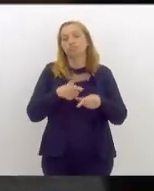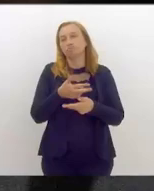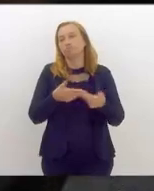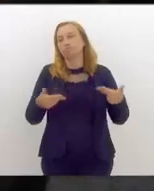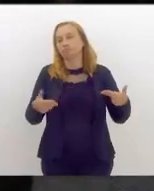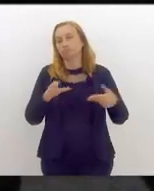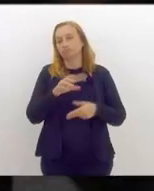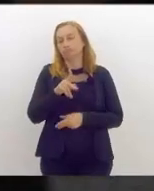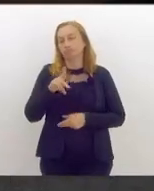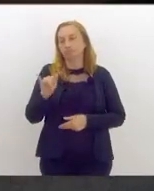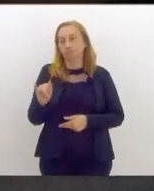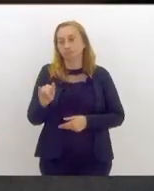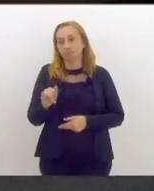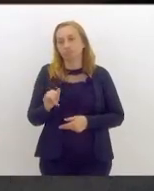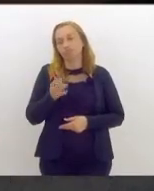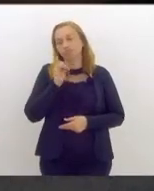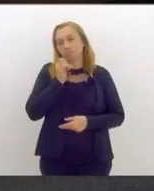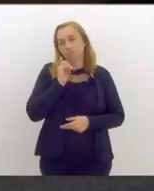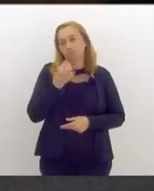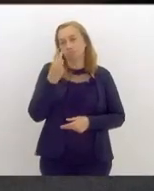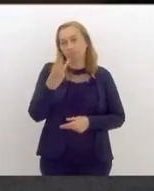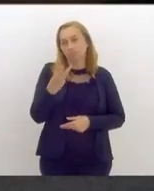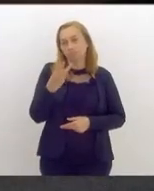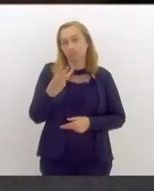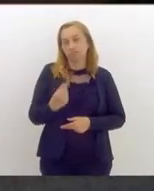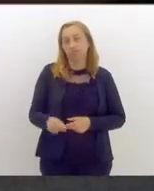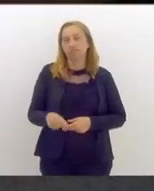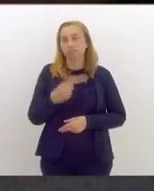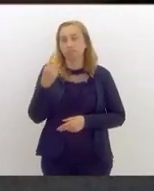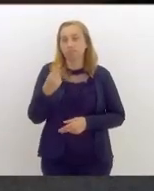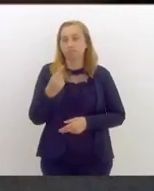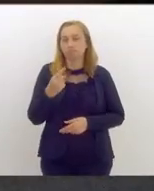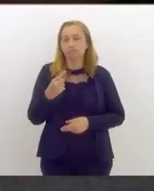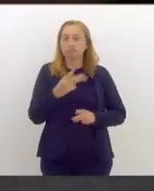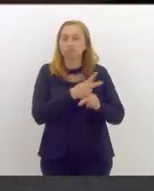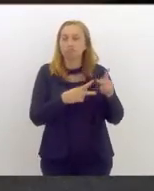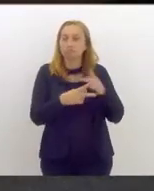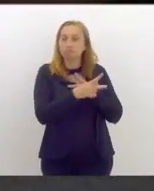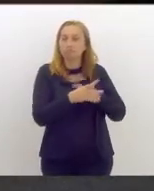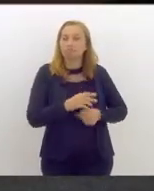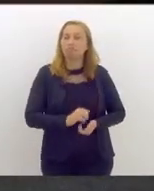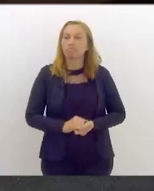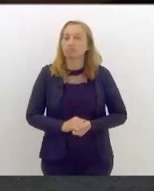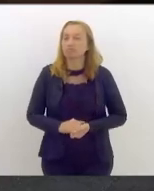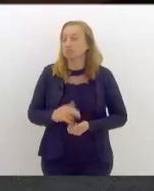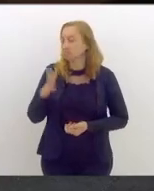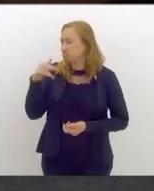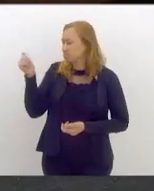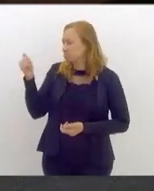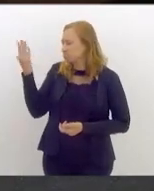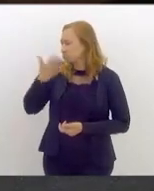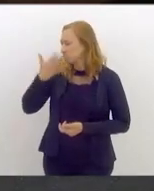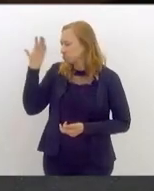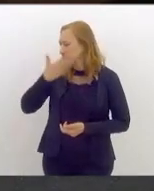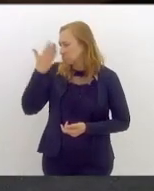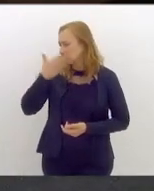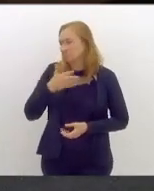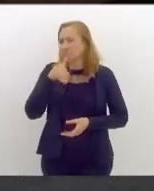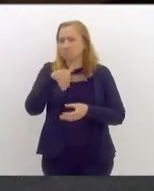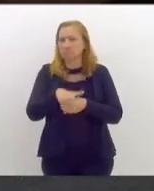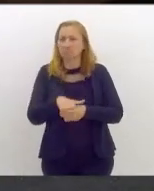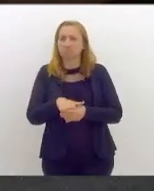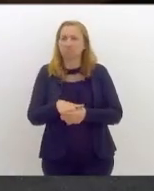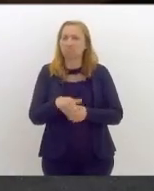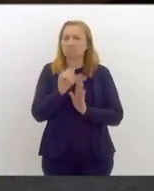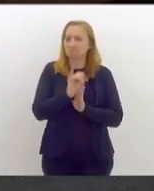de várias cpis e relatei três uma delas essa CPI do Rio previdência eu nunca vi na votação de